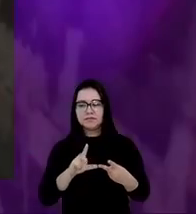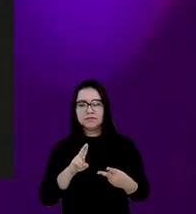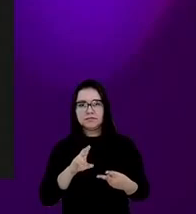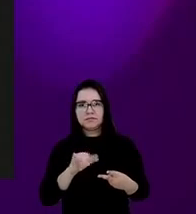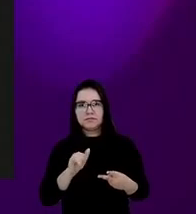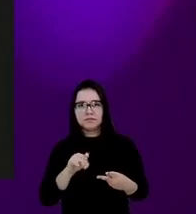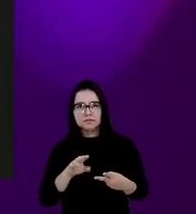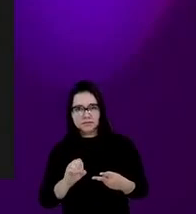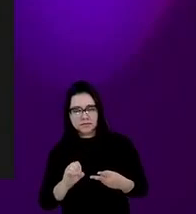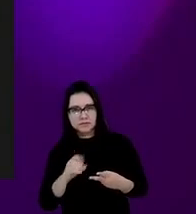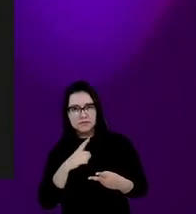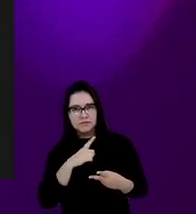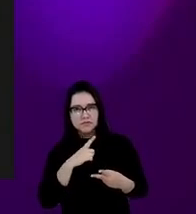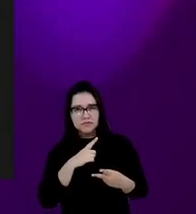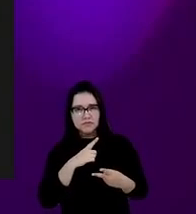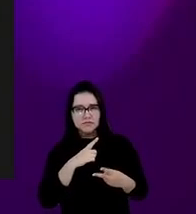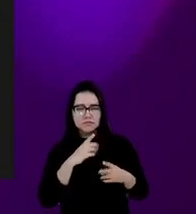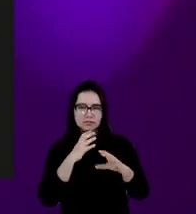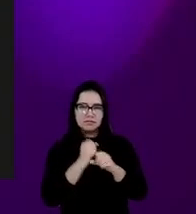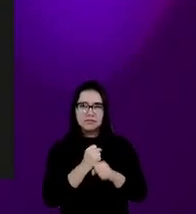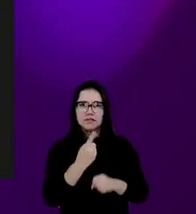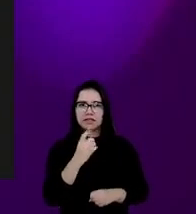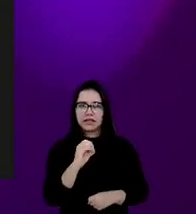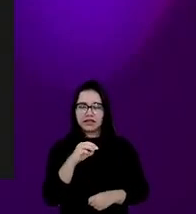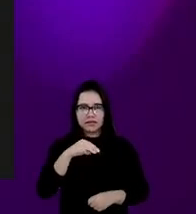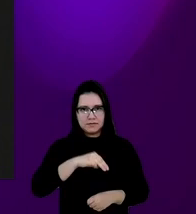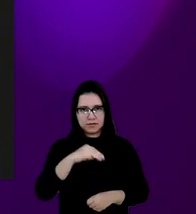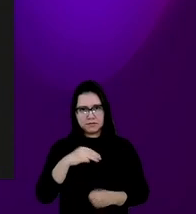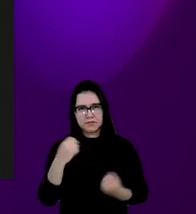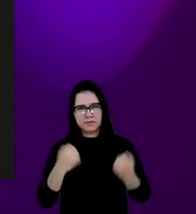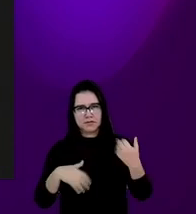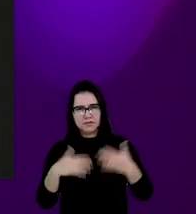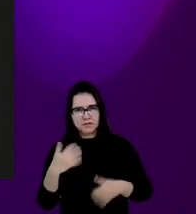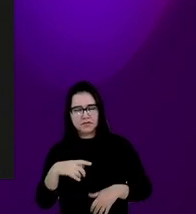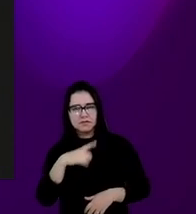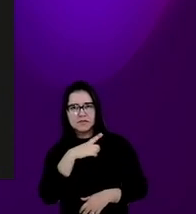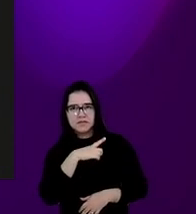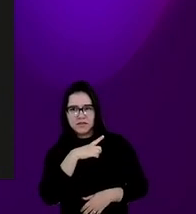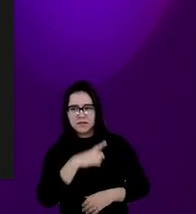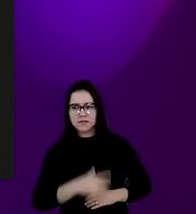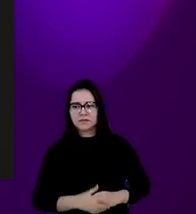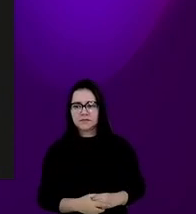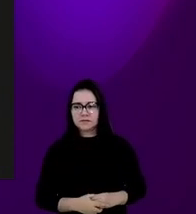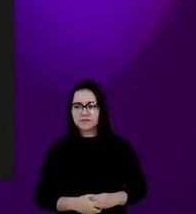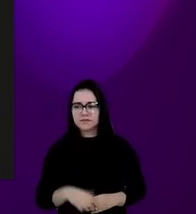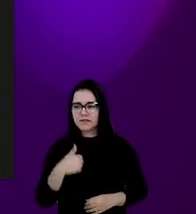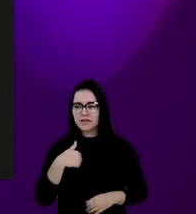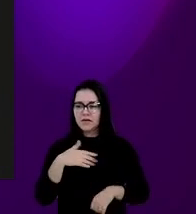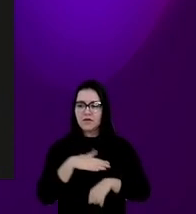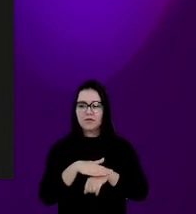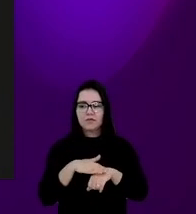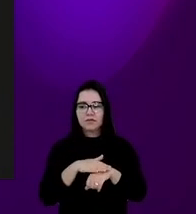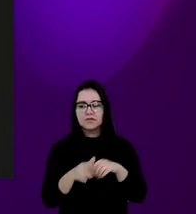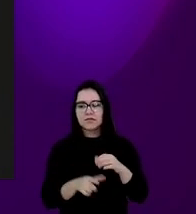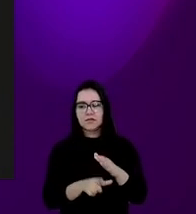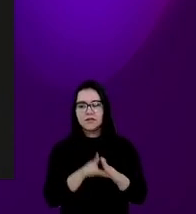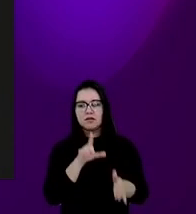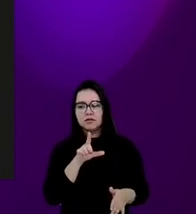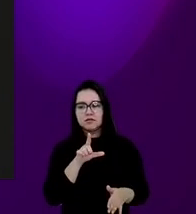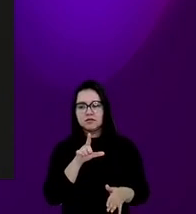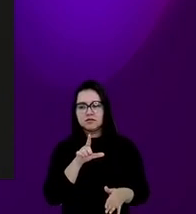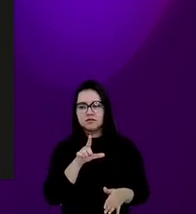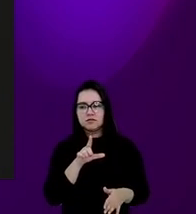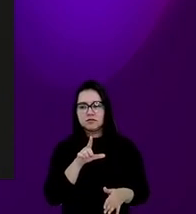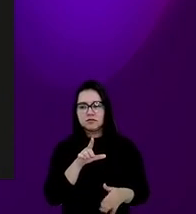10 minutos para comentários. Eu conversei antes, em